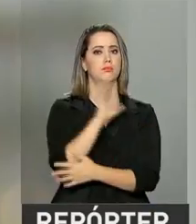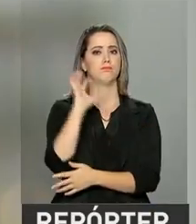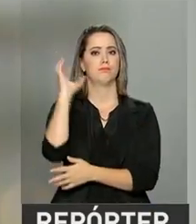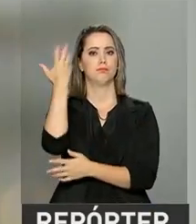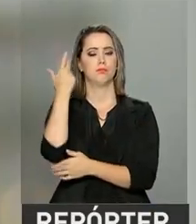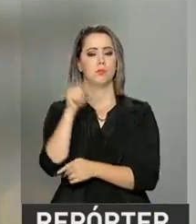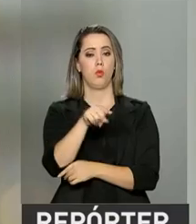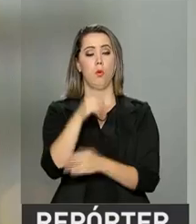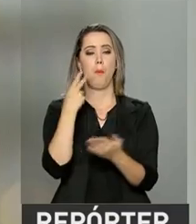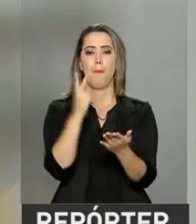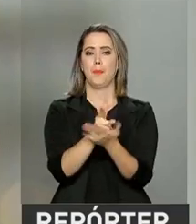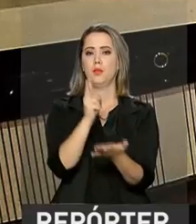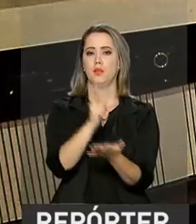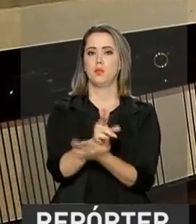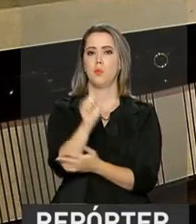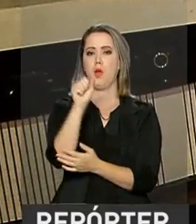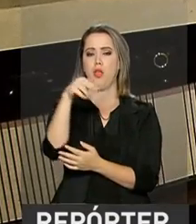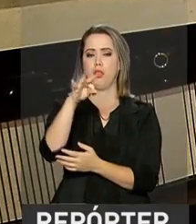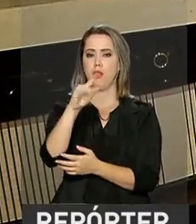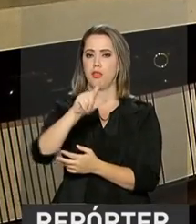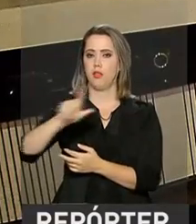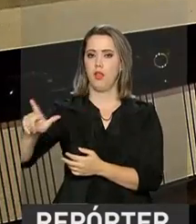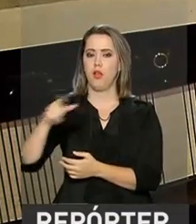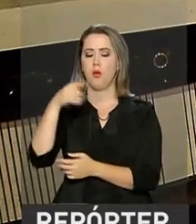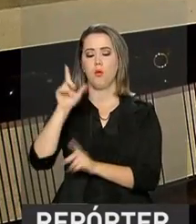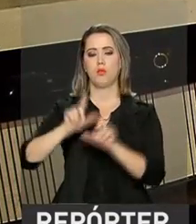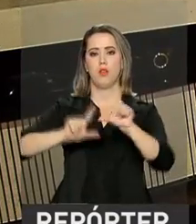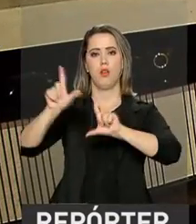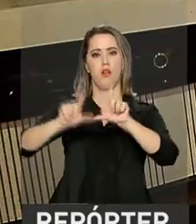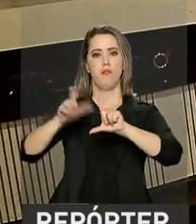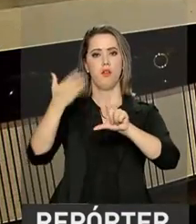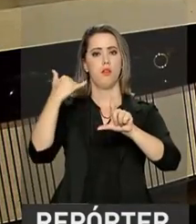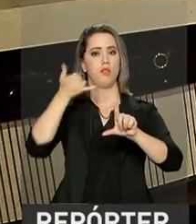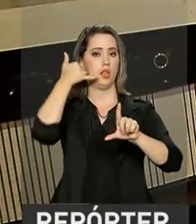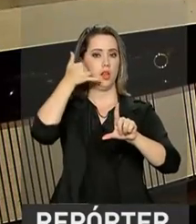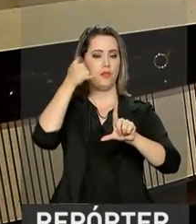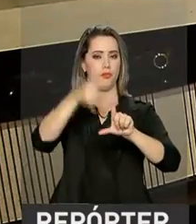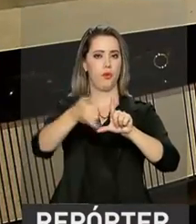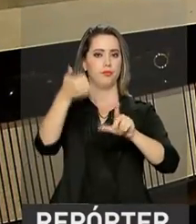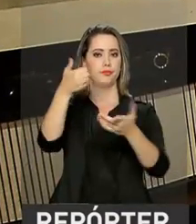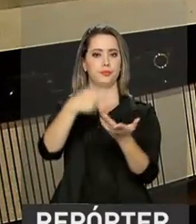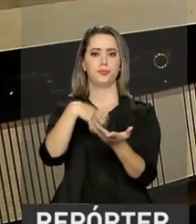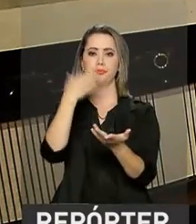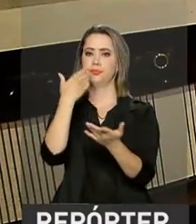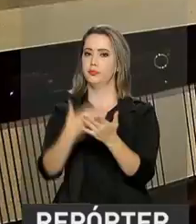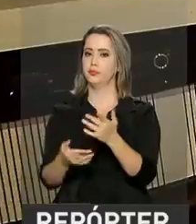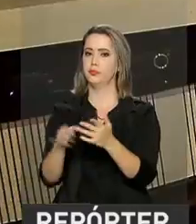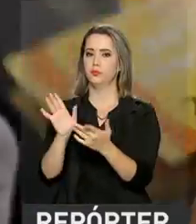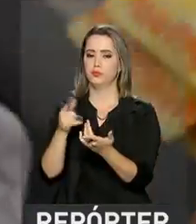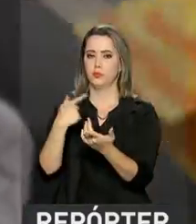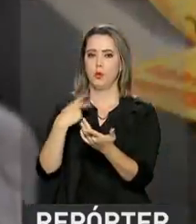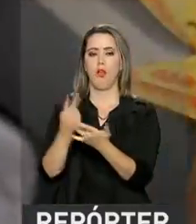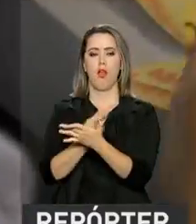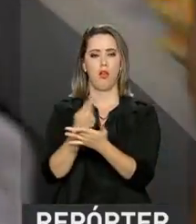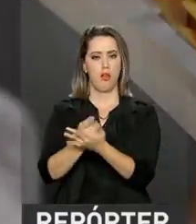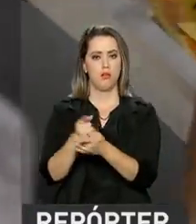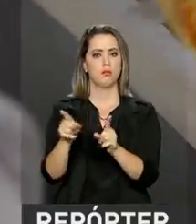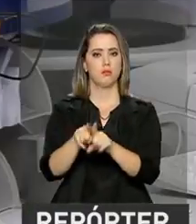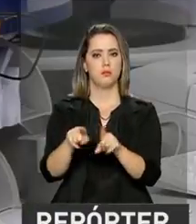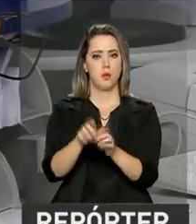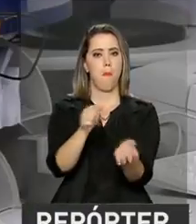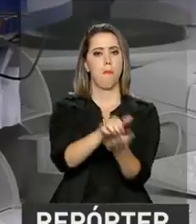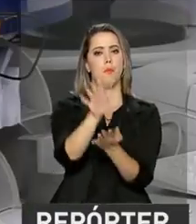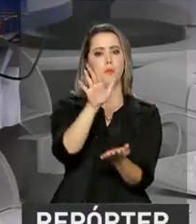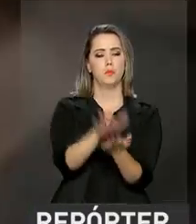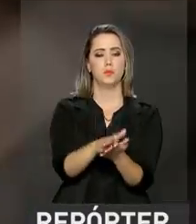uma operadora de telefonia ou empresa de televisão por assinatura descumpre normas de proteção ao consumidor atualmente cerca de